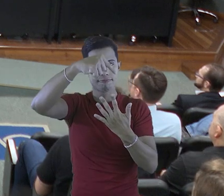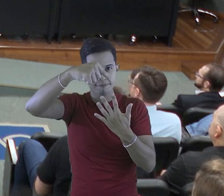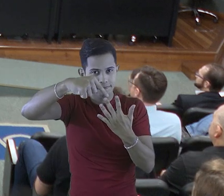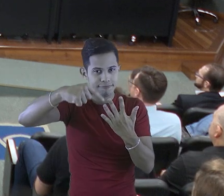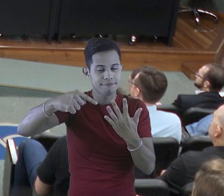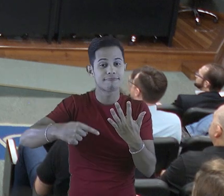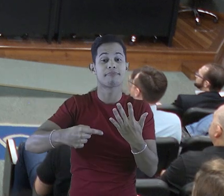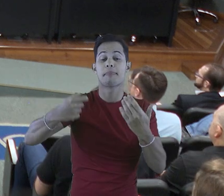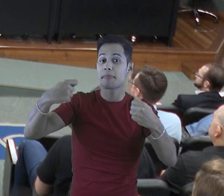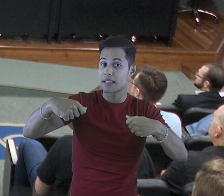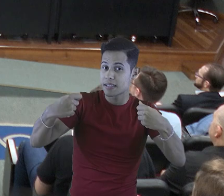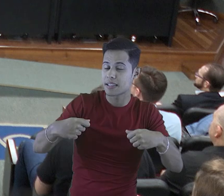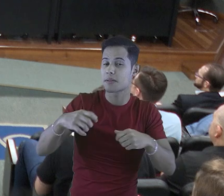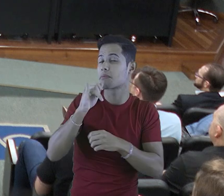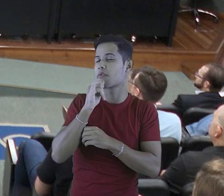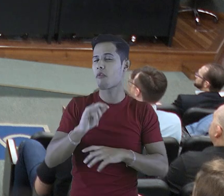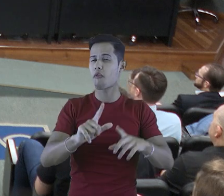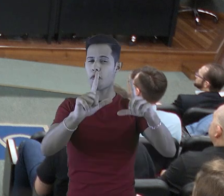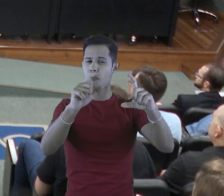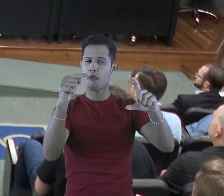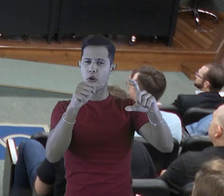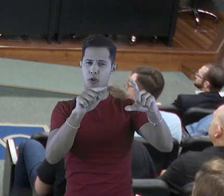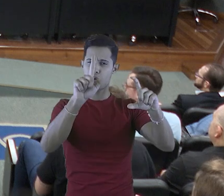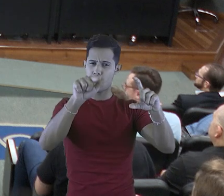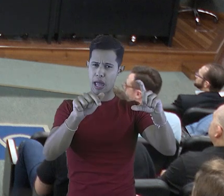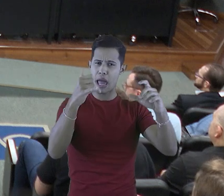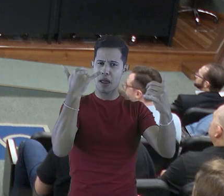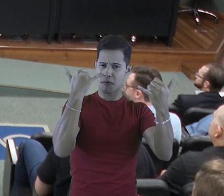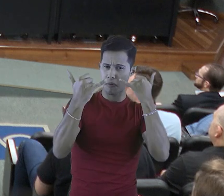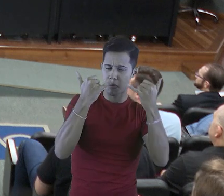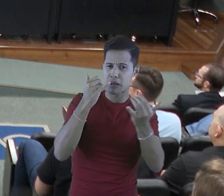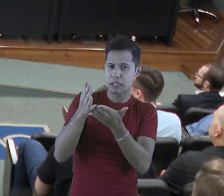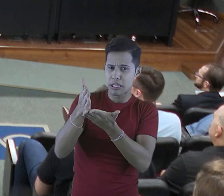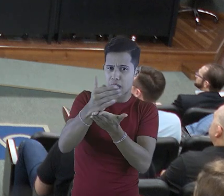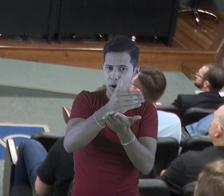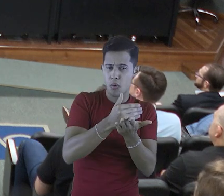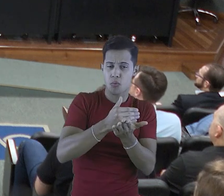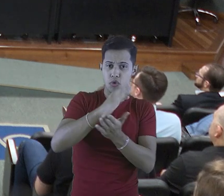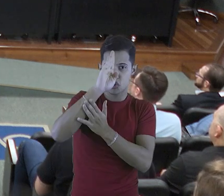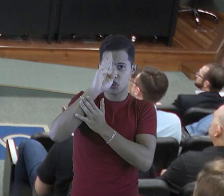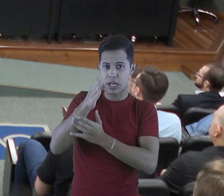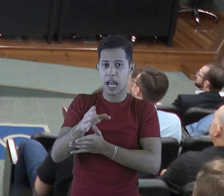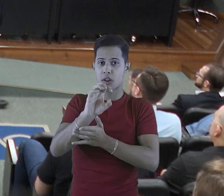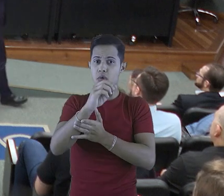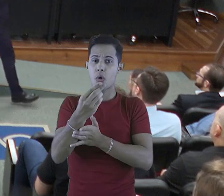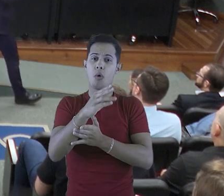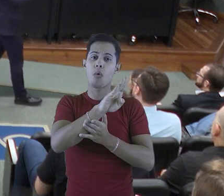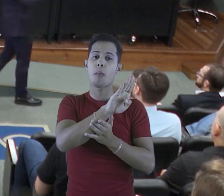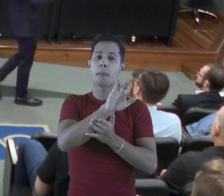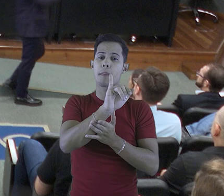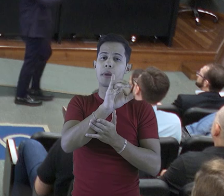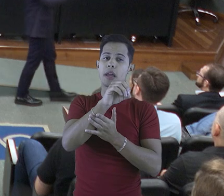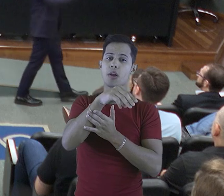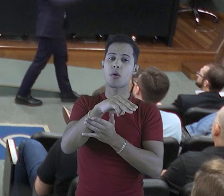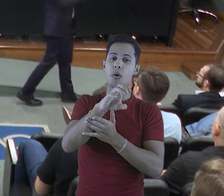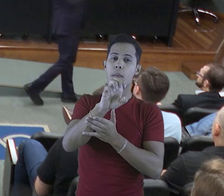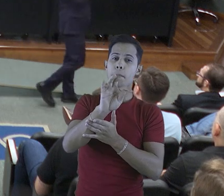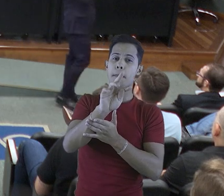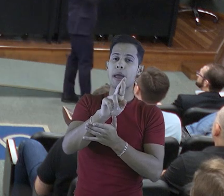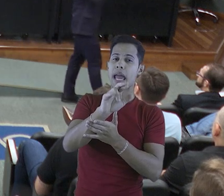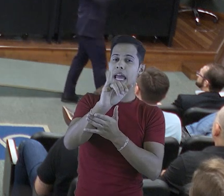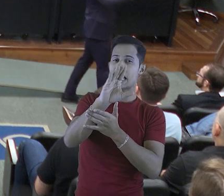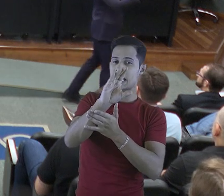a gente... A foto é um dado? Se é um dado, é um dado biométrico ou é dado direto? Então, são pequenas questões que a gente, no dia a dia,